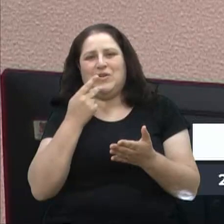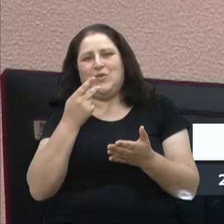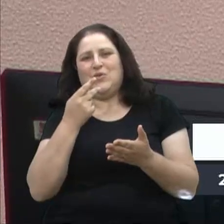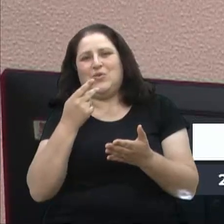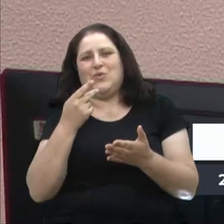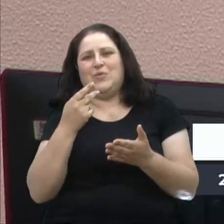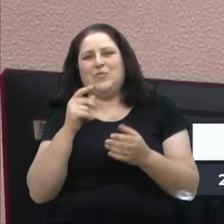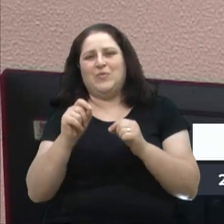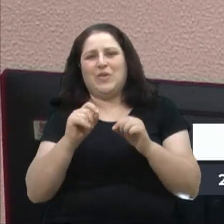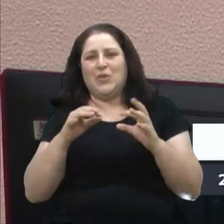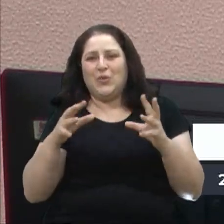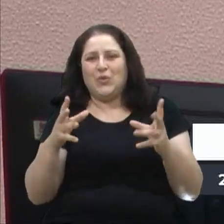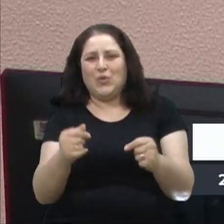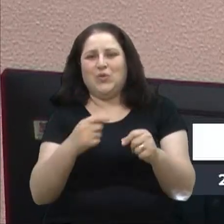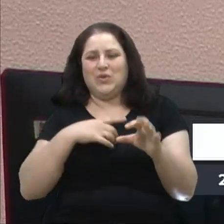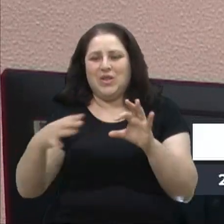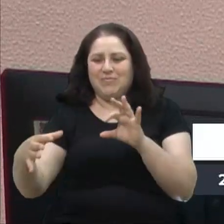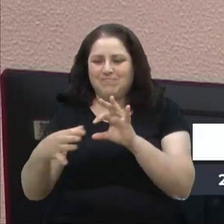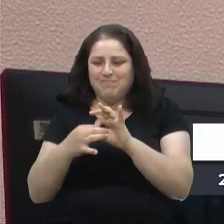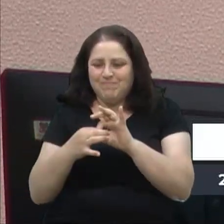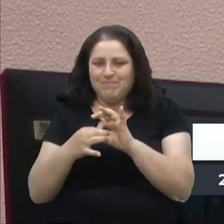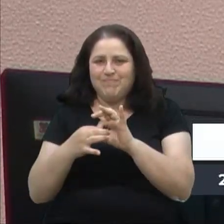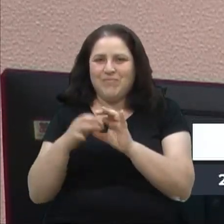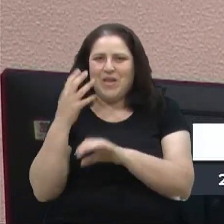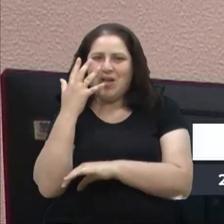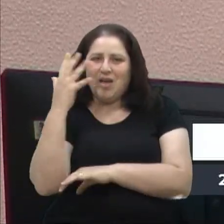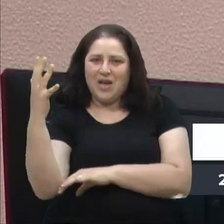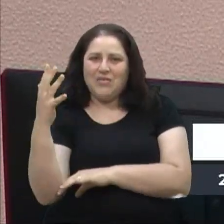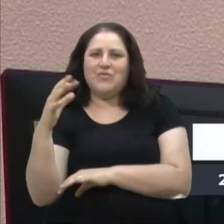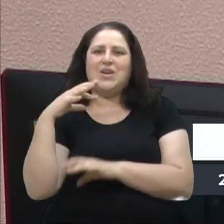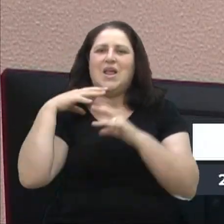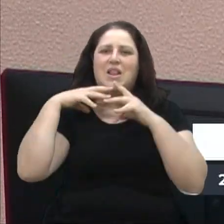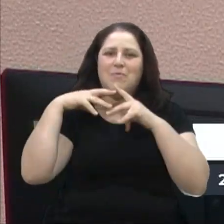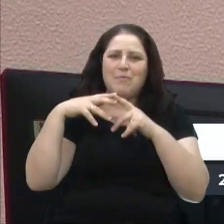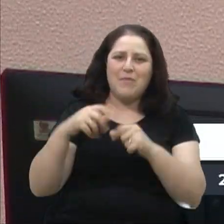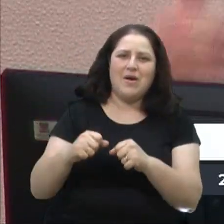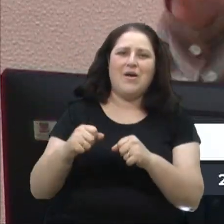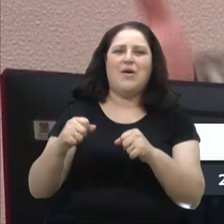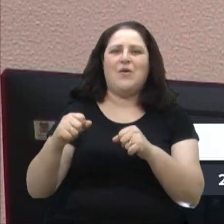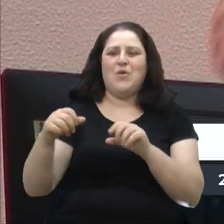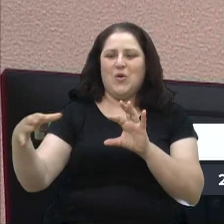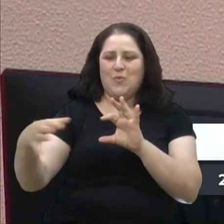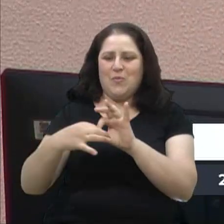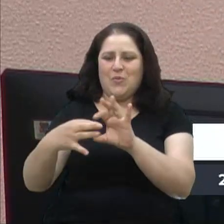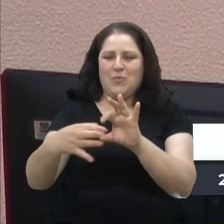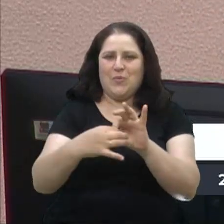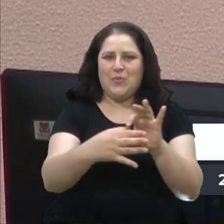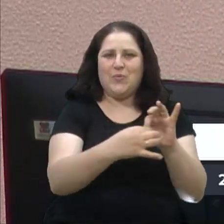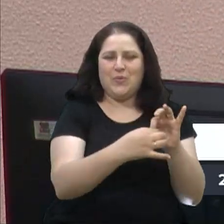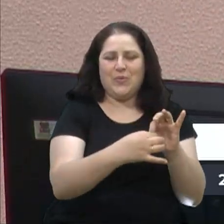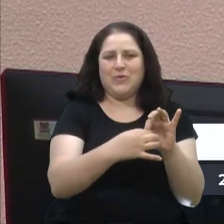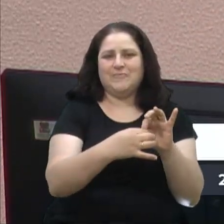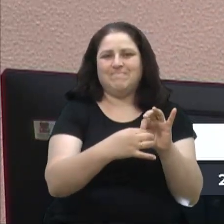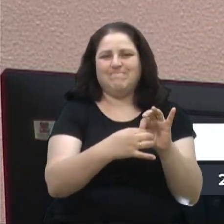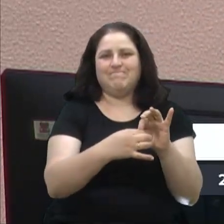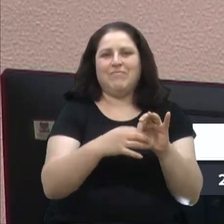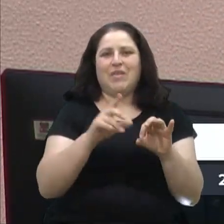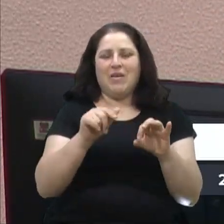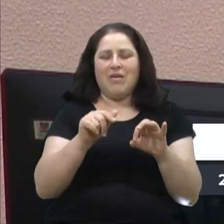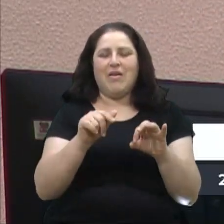eles são todos interligados com a natureza, e que são as fontes de pesquisa, Marisol, e de